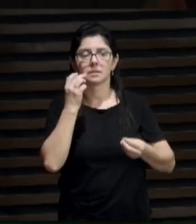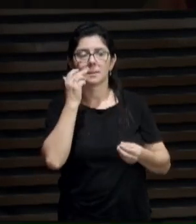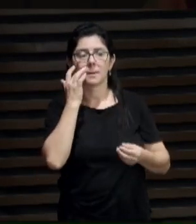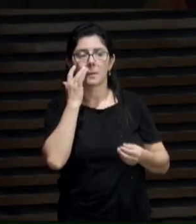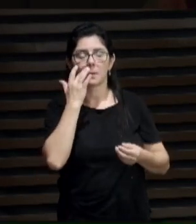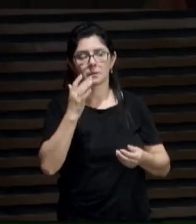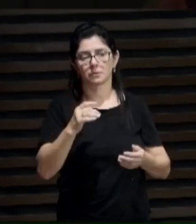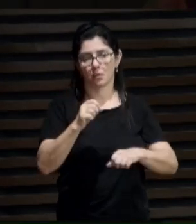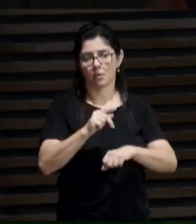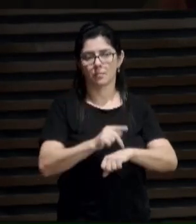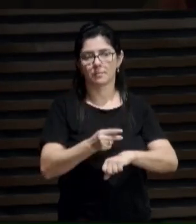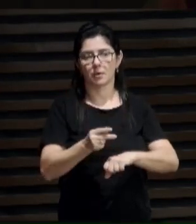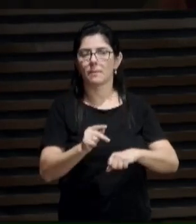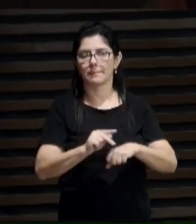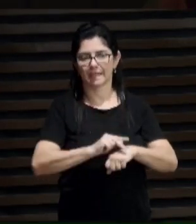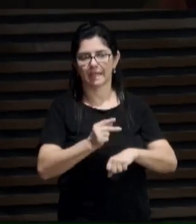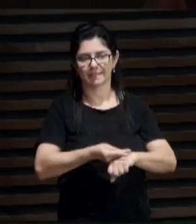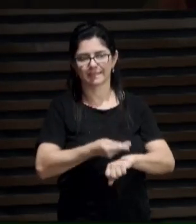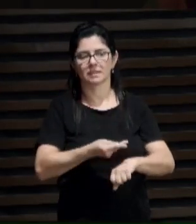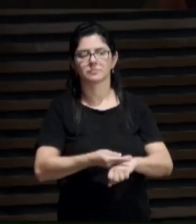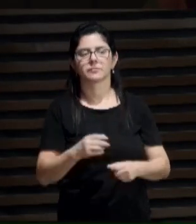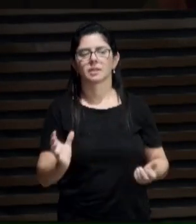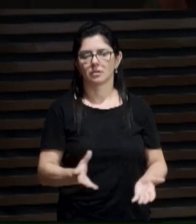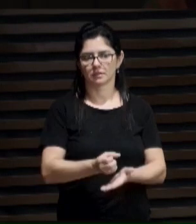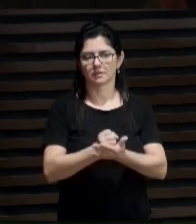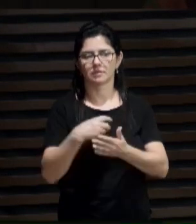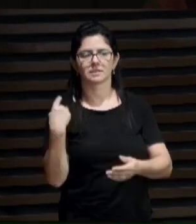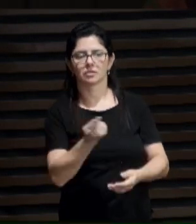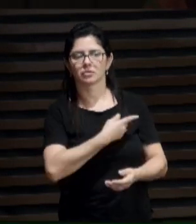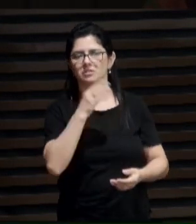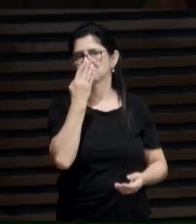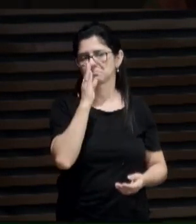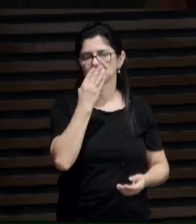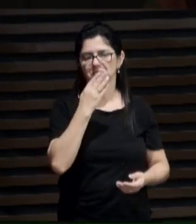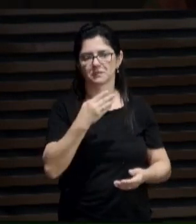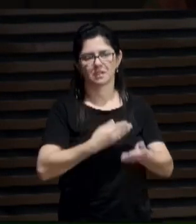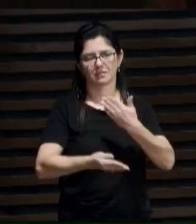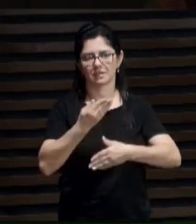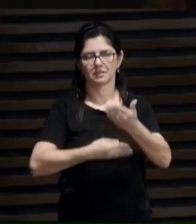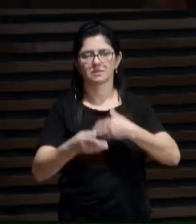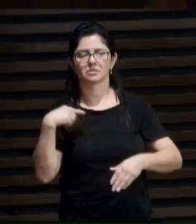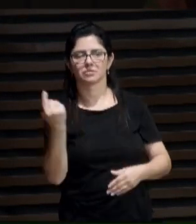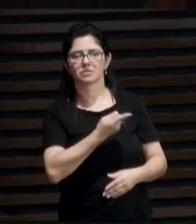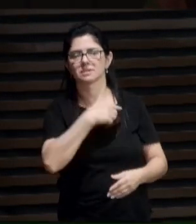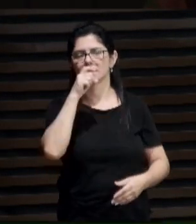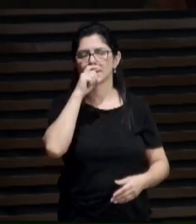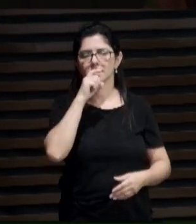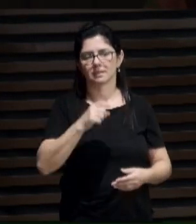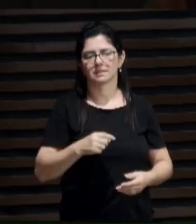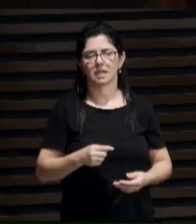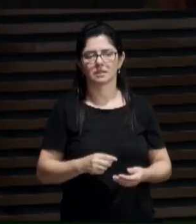fostes resgatados do vosso fútil procedimento que vossos pais vos legaram, mas